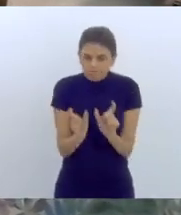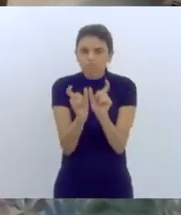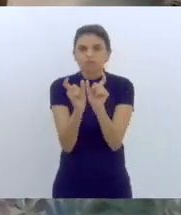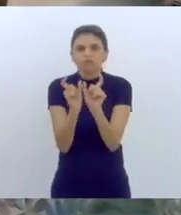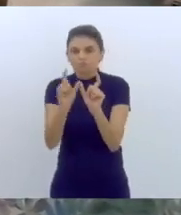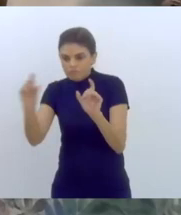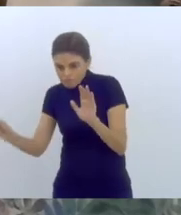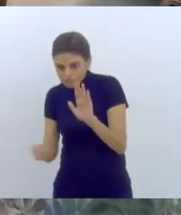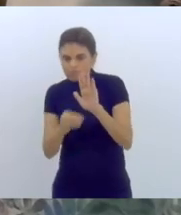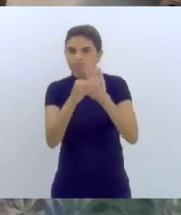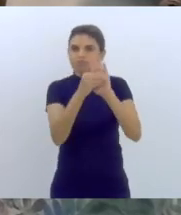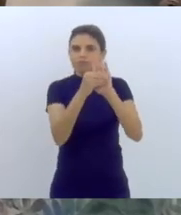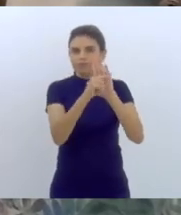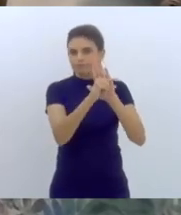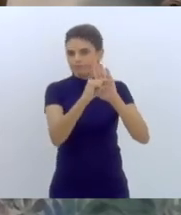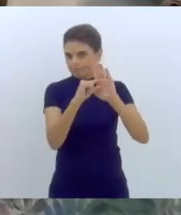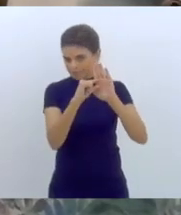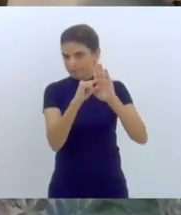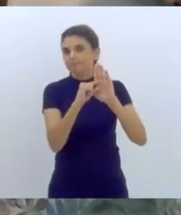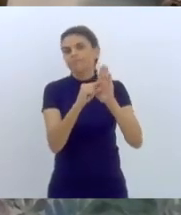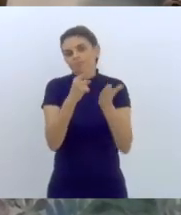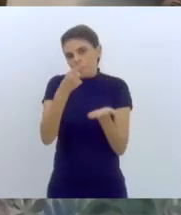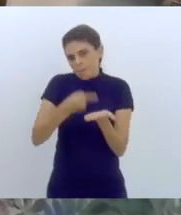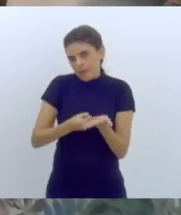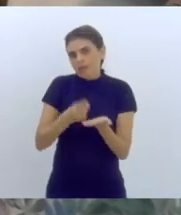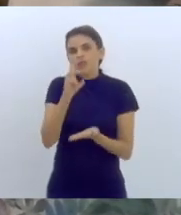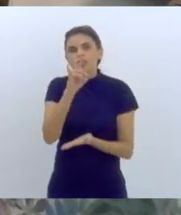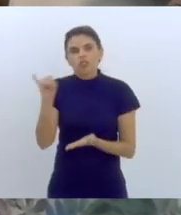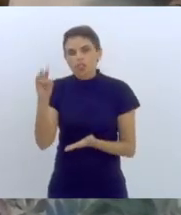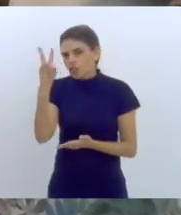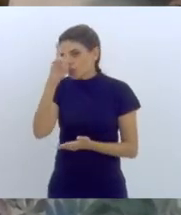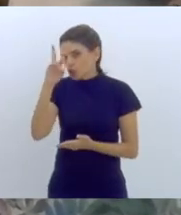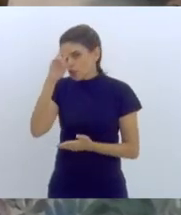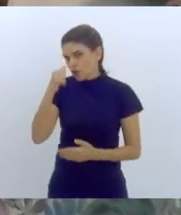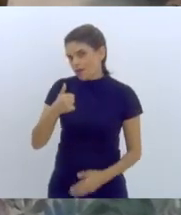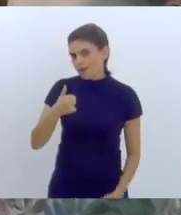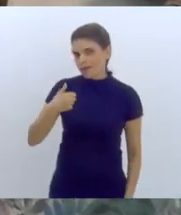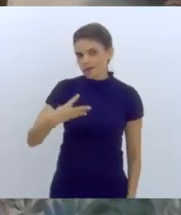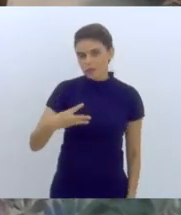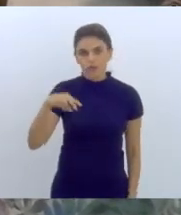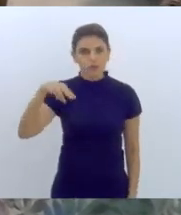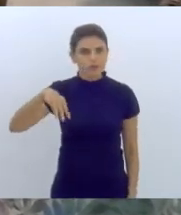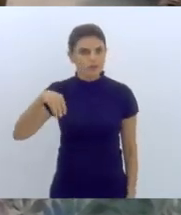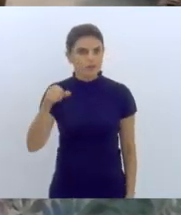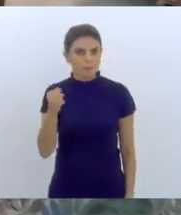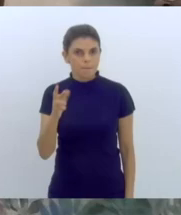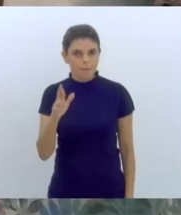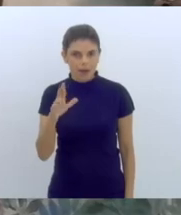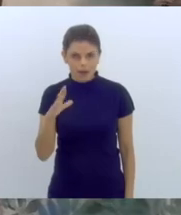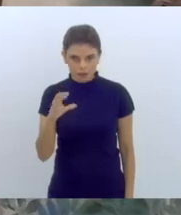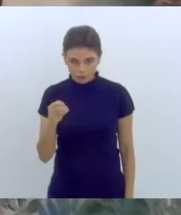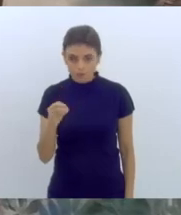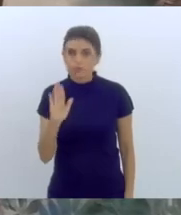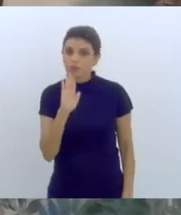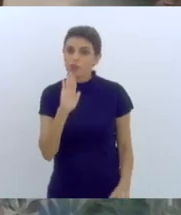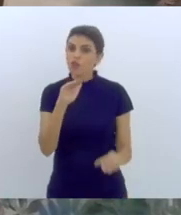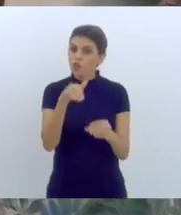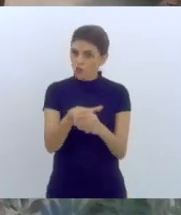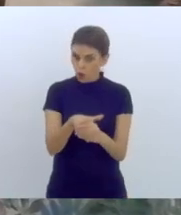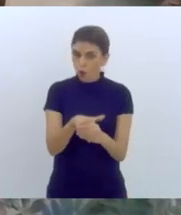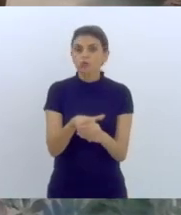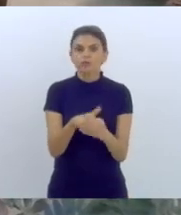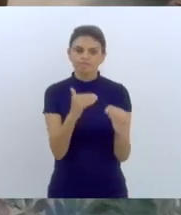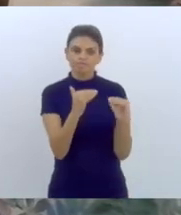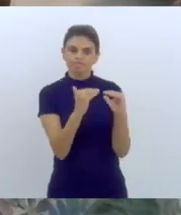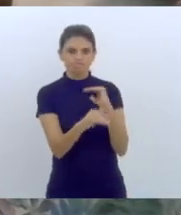serem celebrados nessa data, que é uma data histórica, que é o 14 de março. Então, o nosso voto é um voto